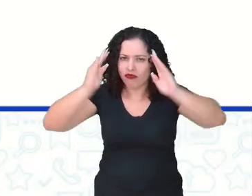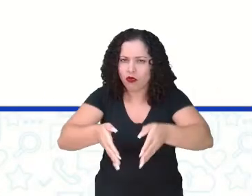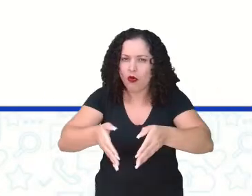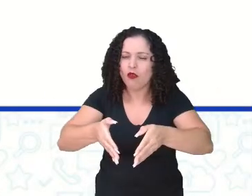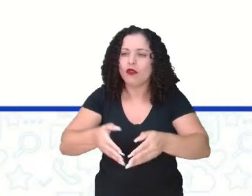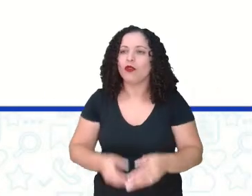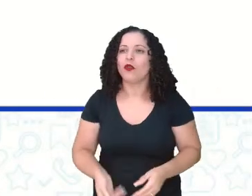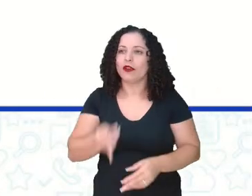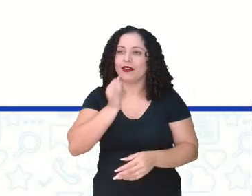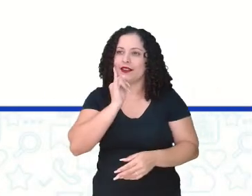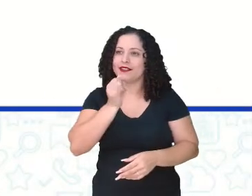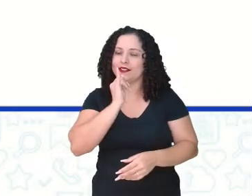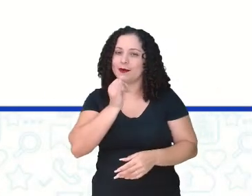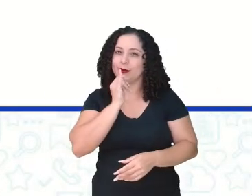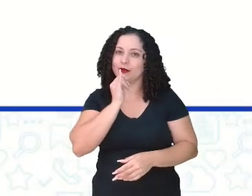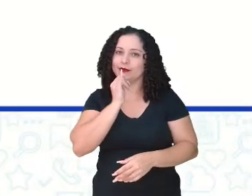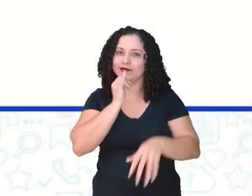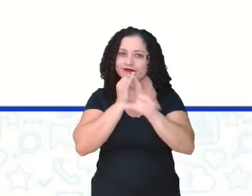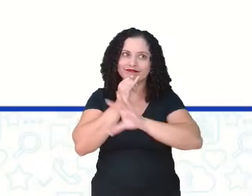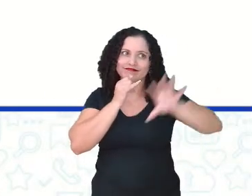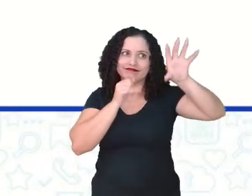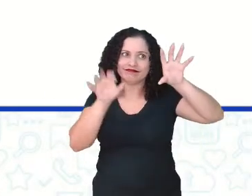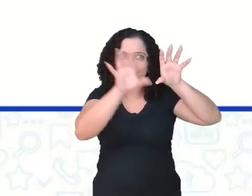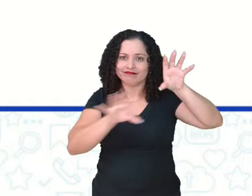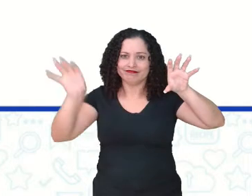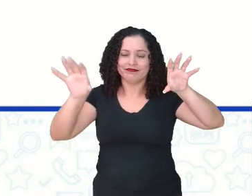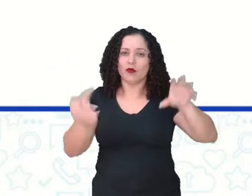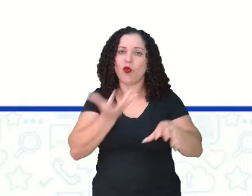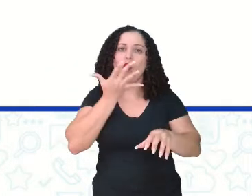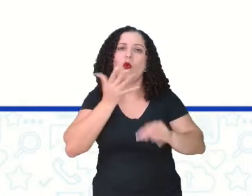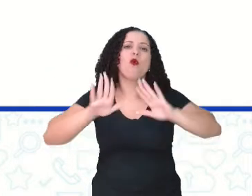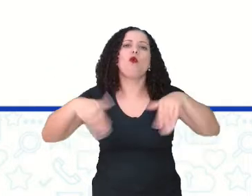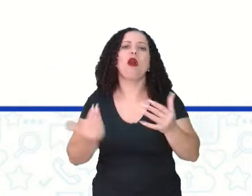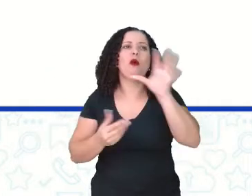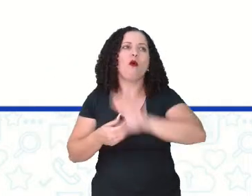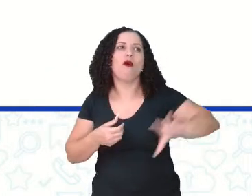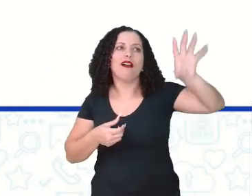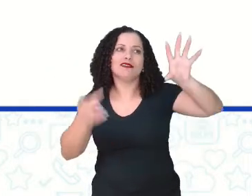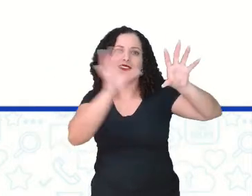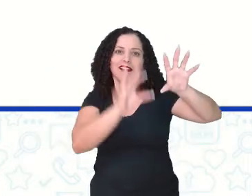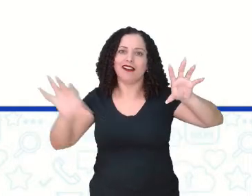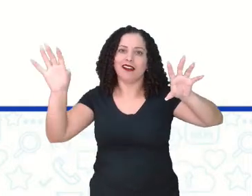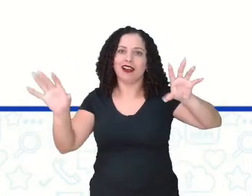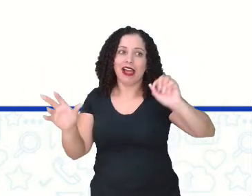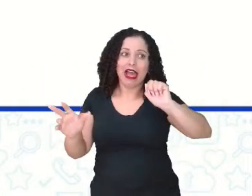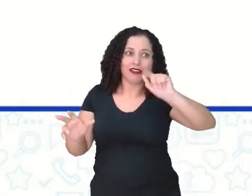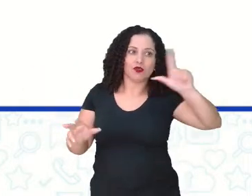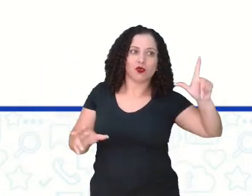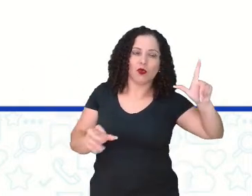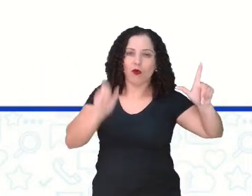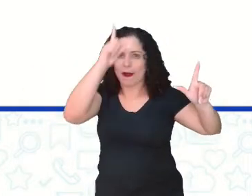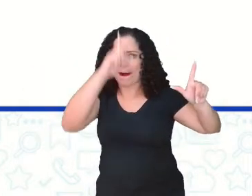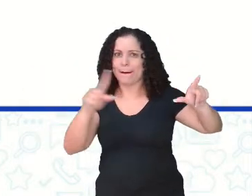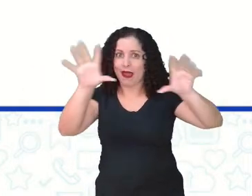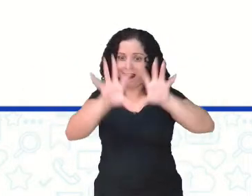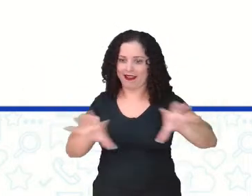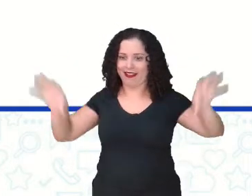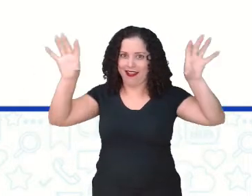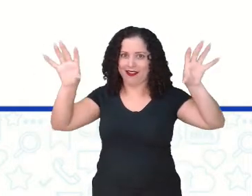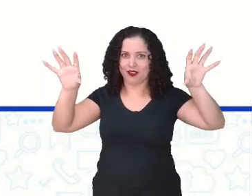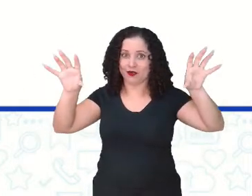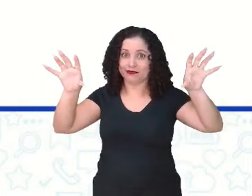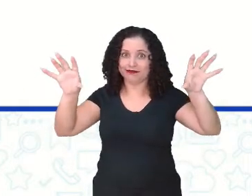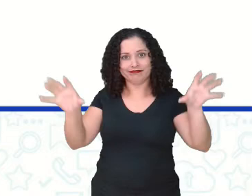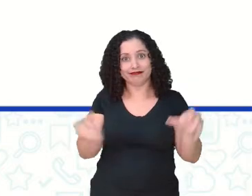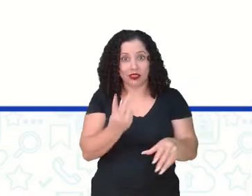prefer? Blue or yellow? Qual cor você prefere? Azul ou amarelo? E aí